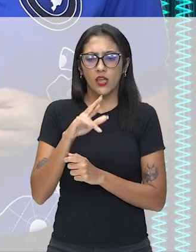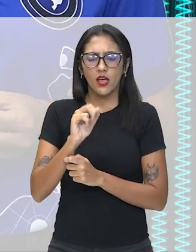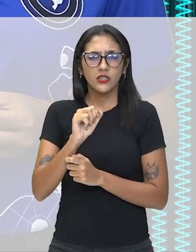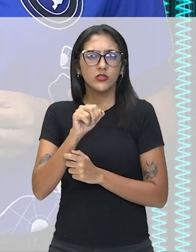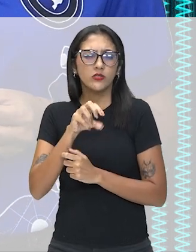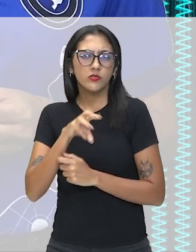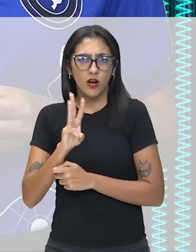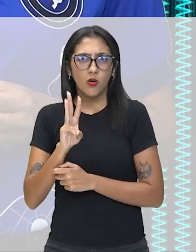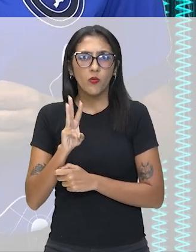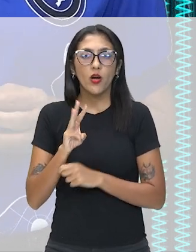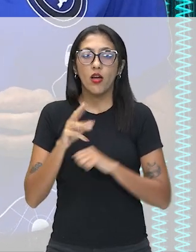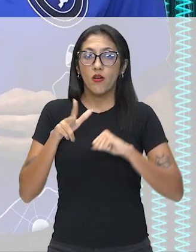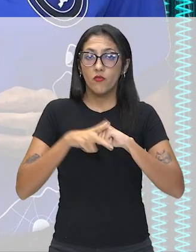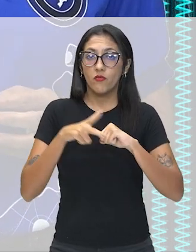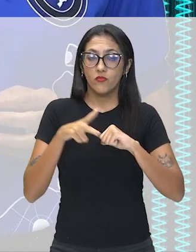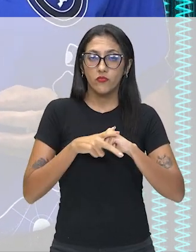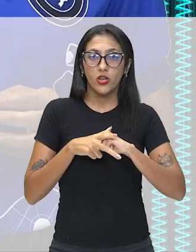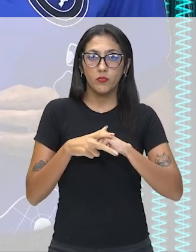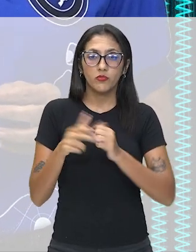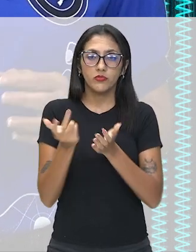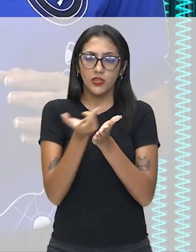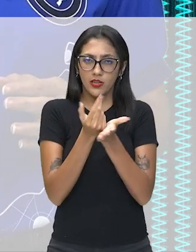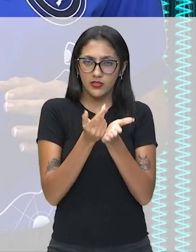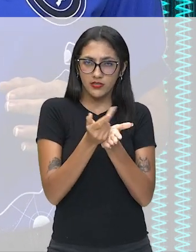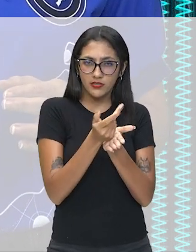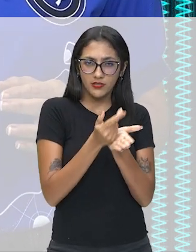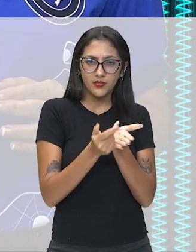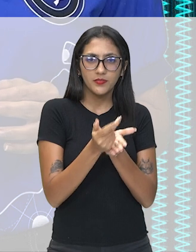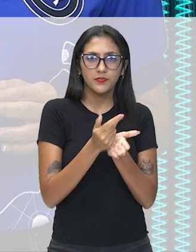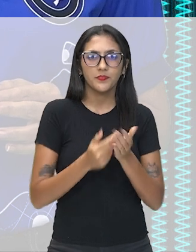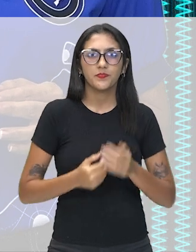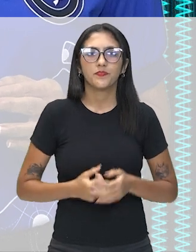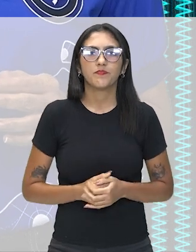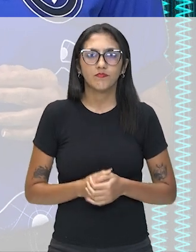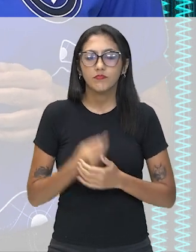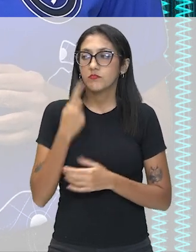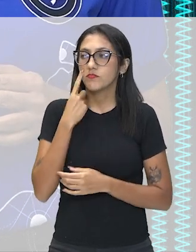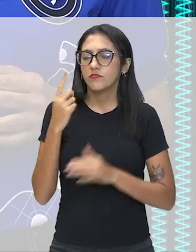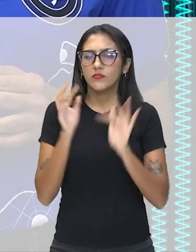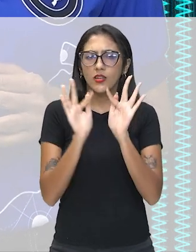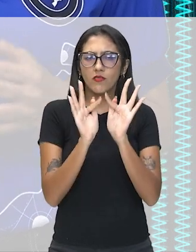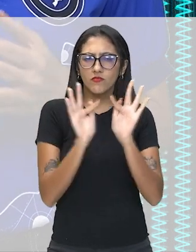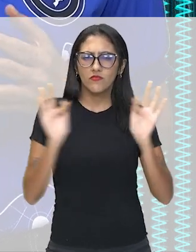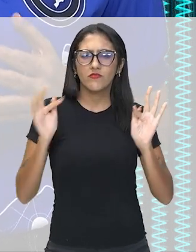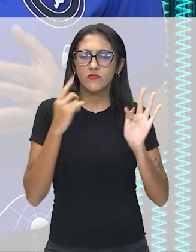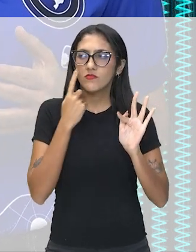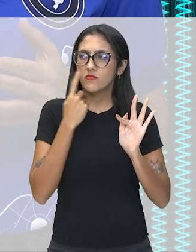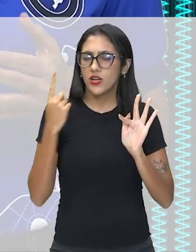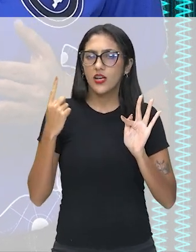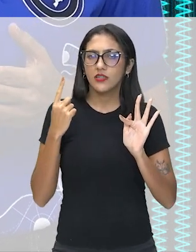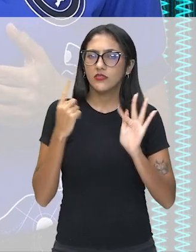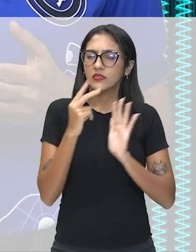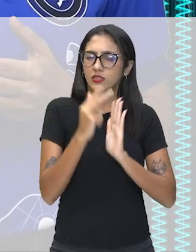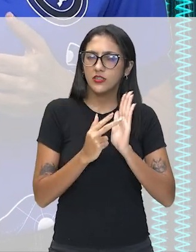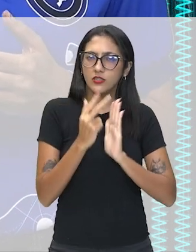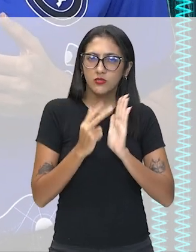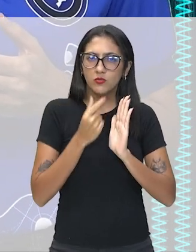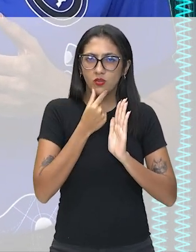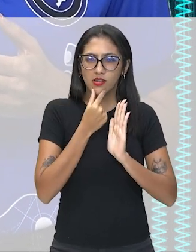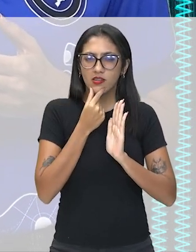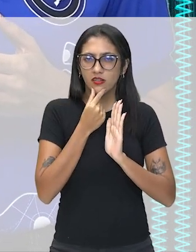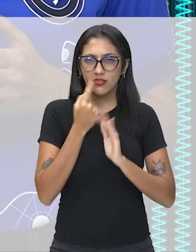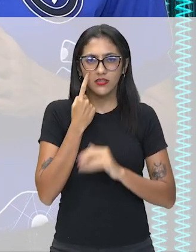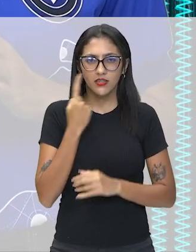verbo desenhar. E a pergunta é, can Thomas draw? Can